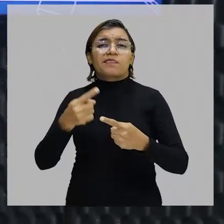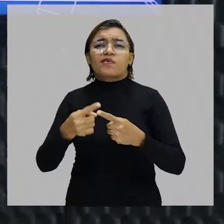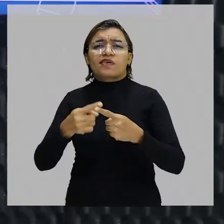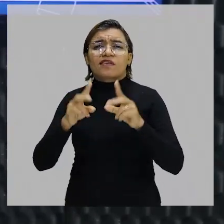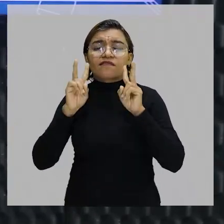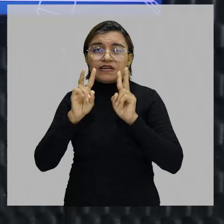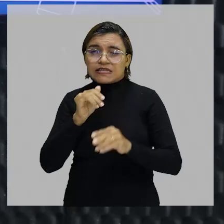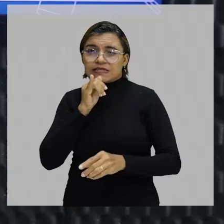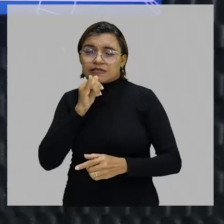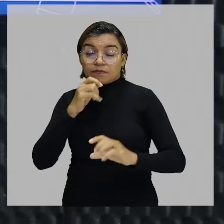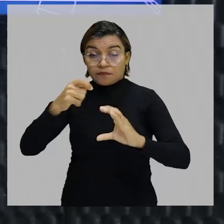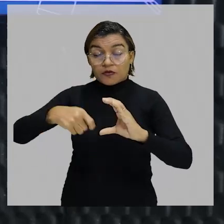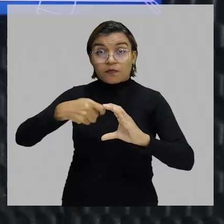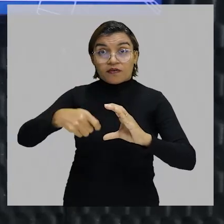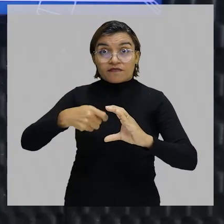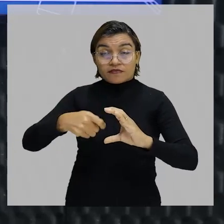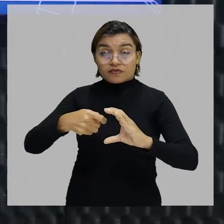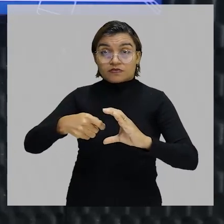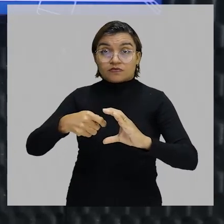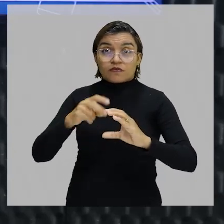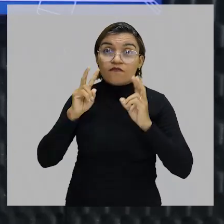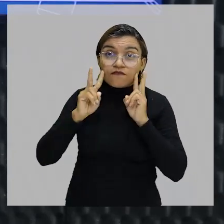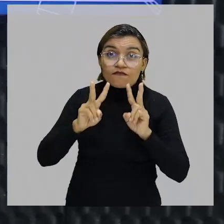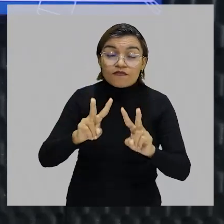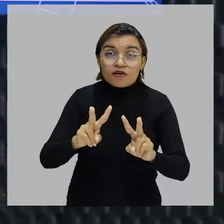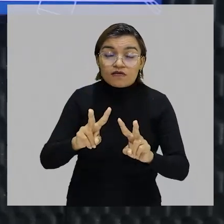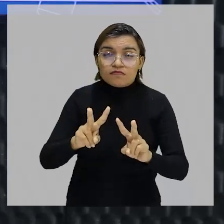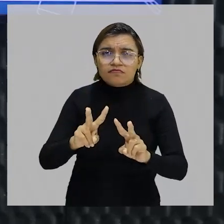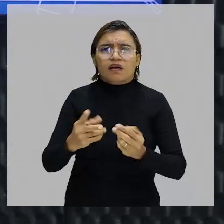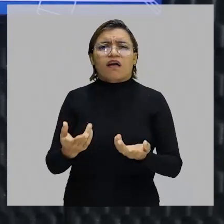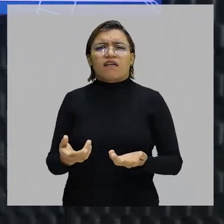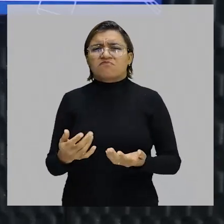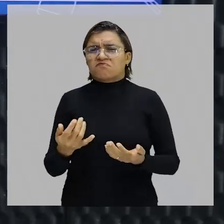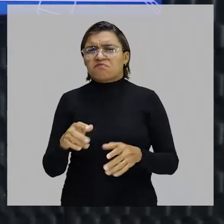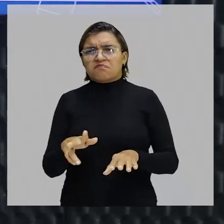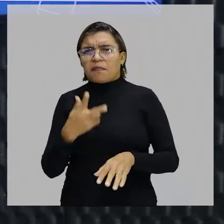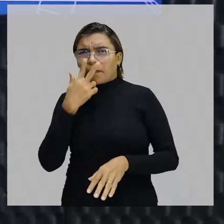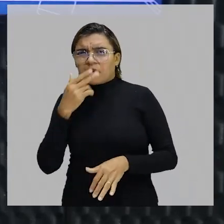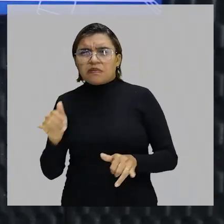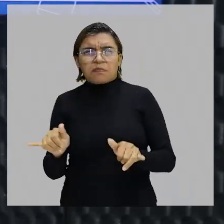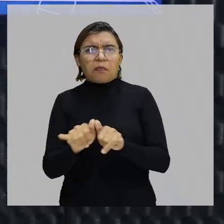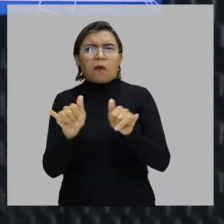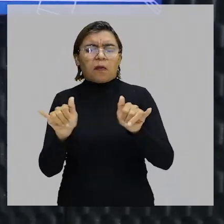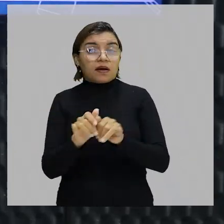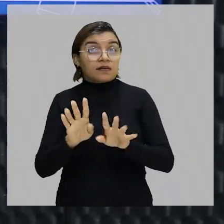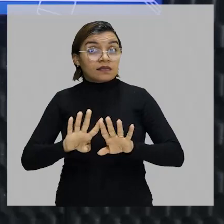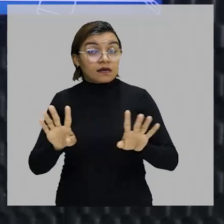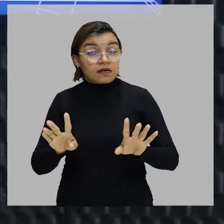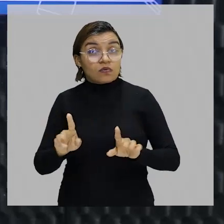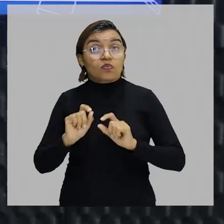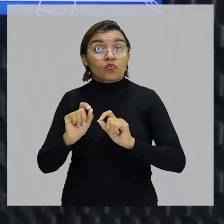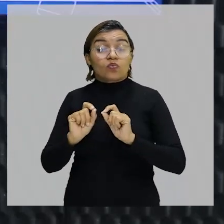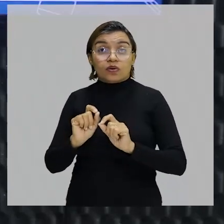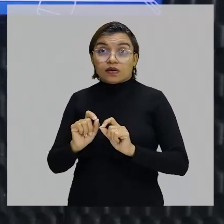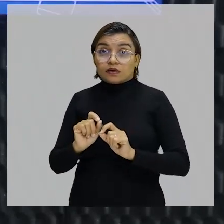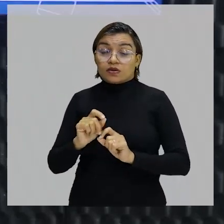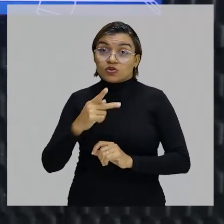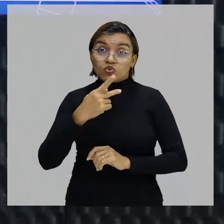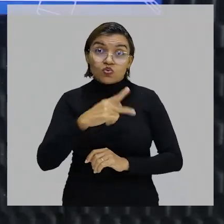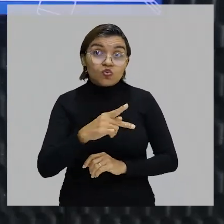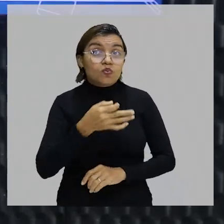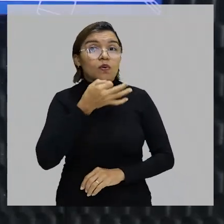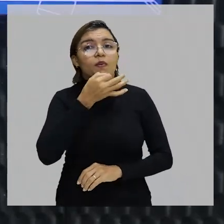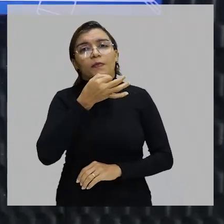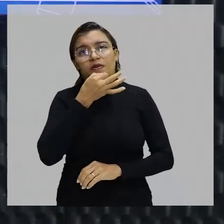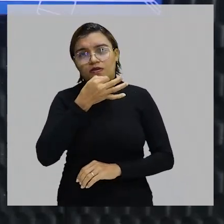Se eu olhar uma obra de videoarte e achar que é uma bobagem, gente, a questão, a resolução é sua.